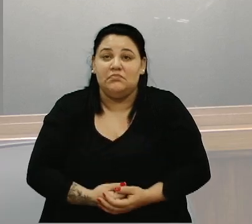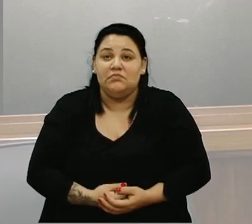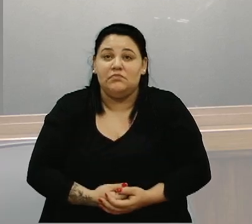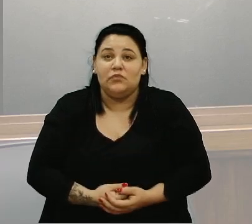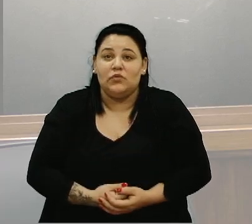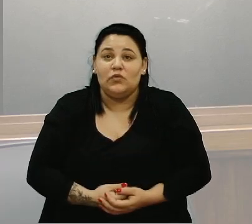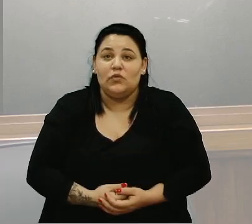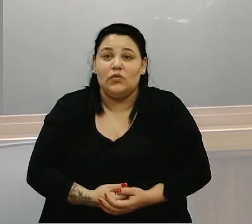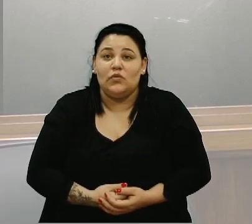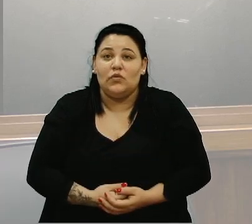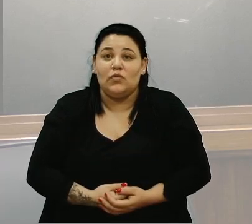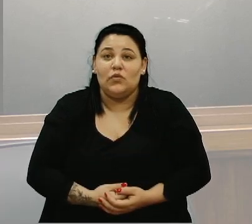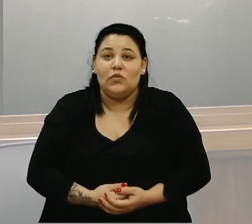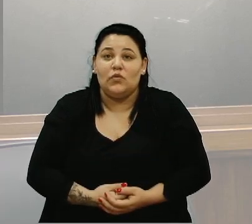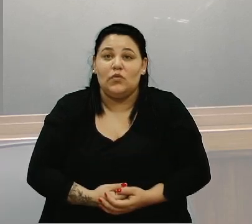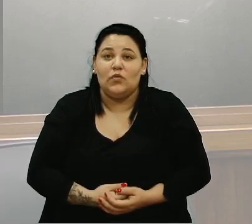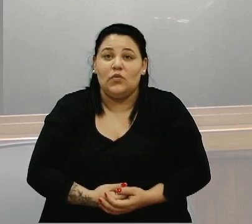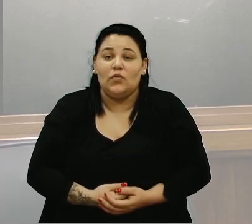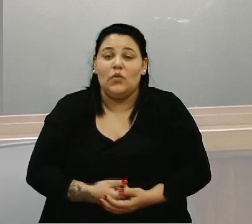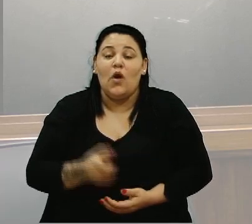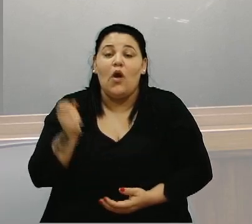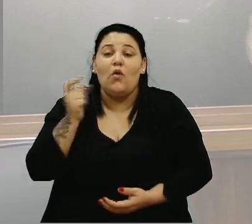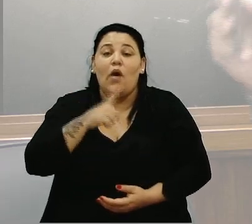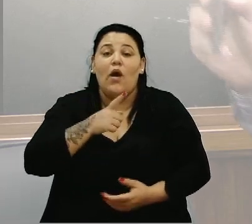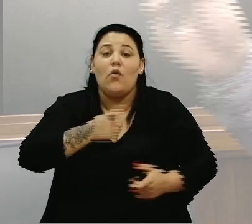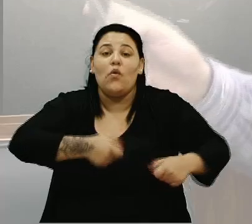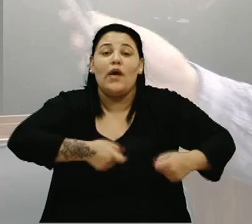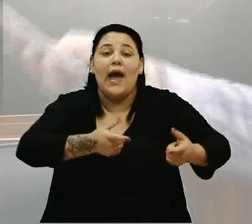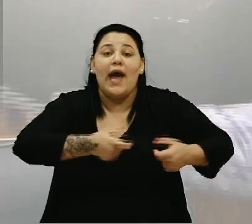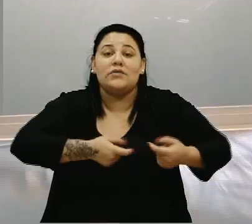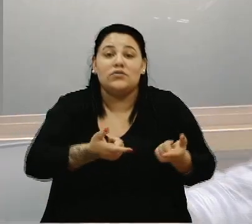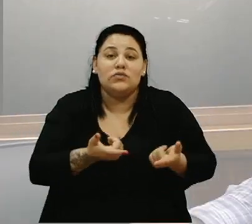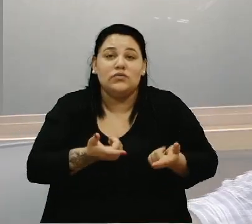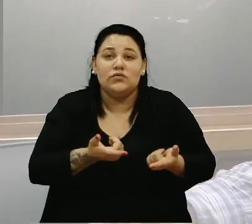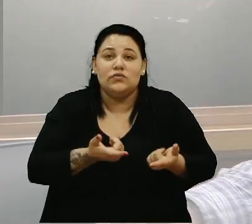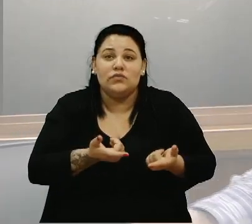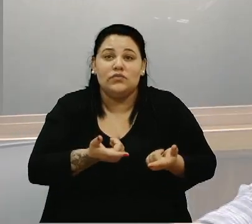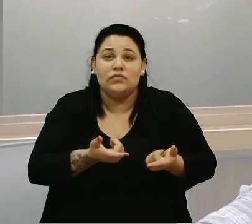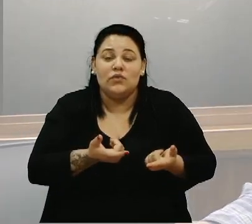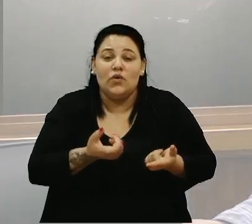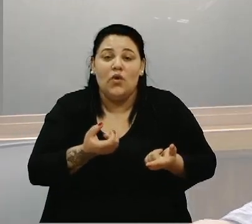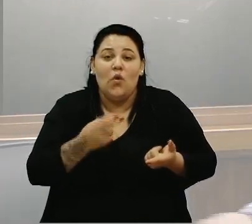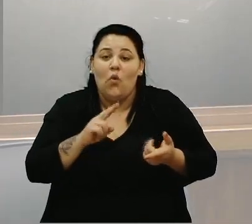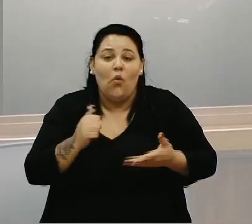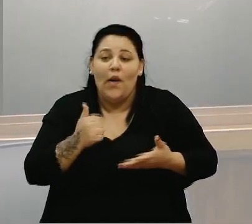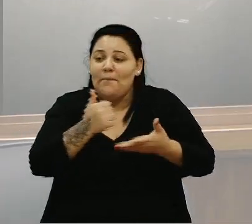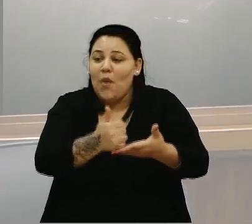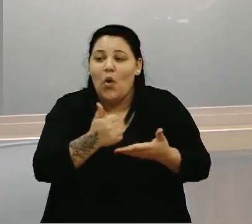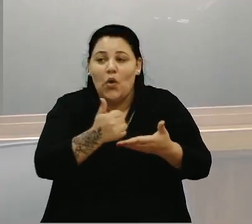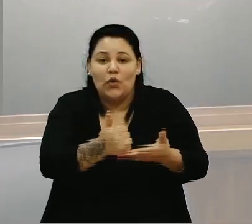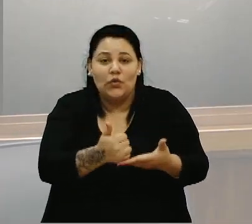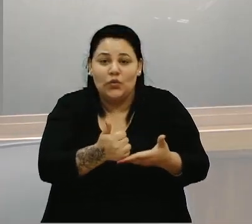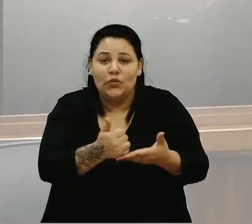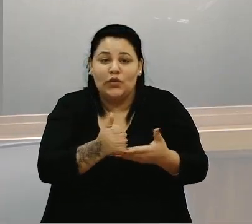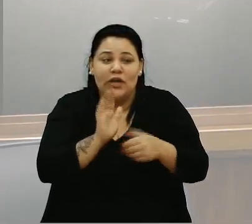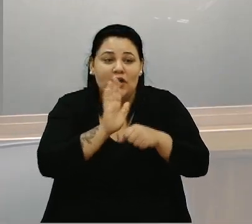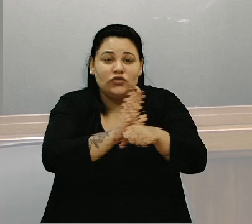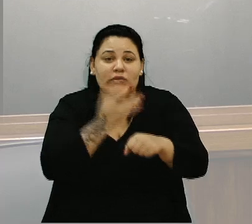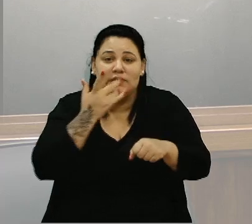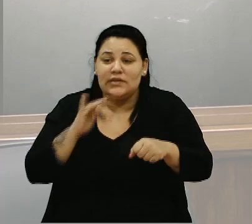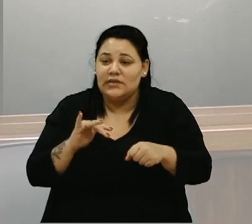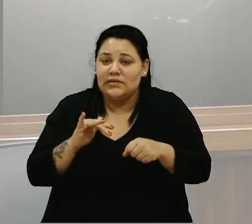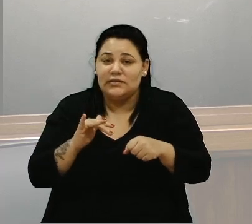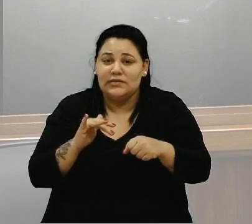Qual o subsídio que a gestão municipal estabelece para que essas crianças venham das escolas dos bairros para ser atendidas no